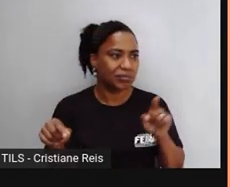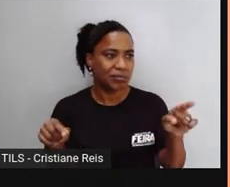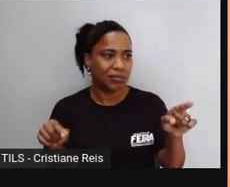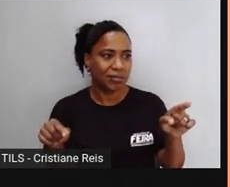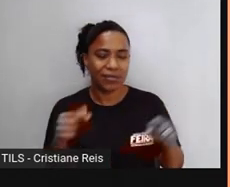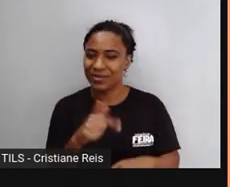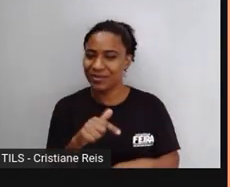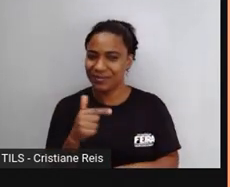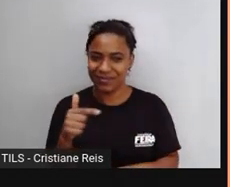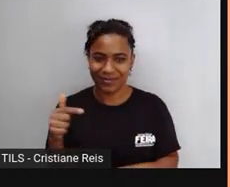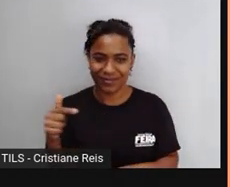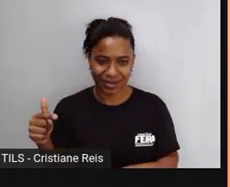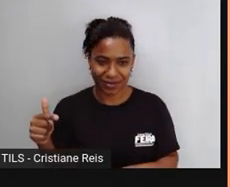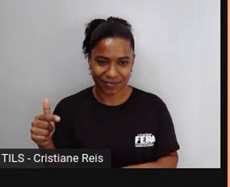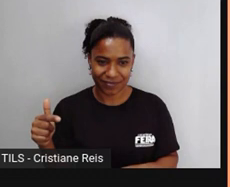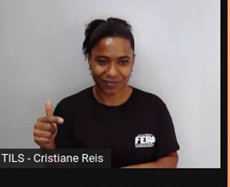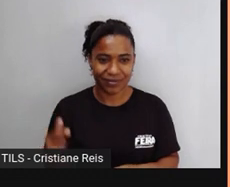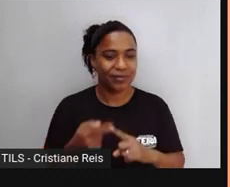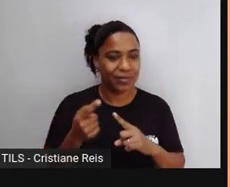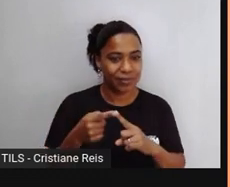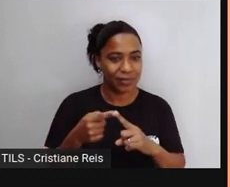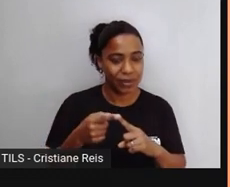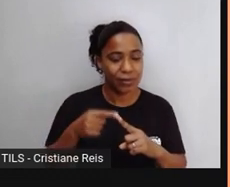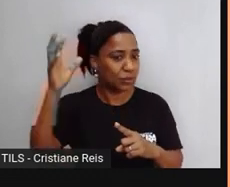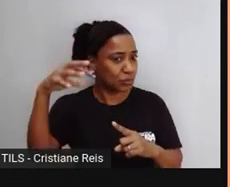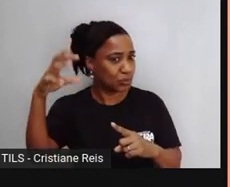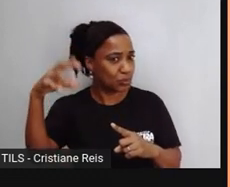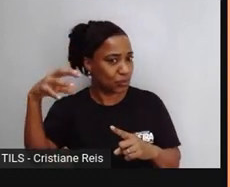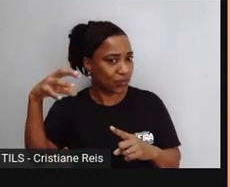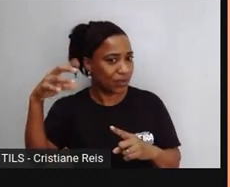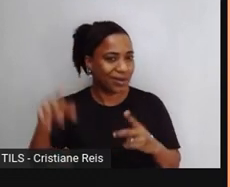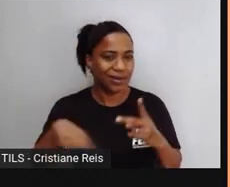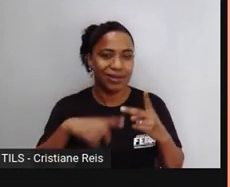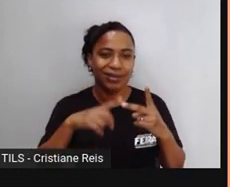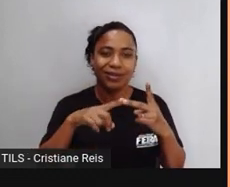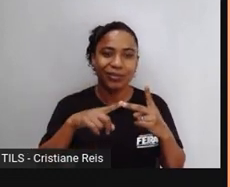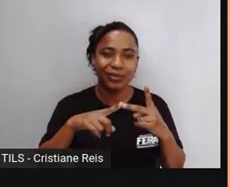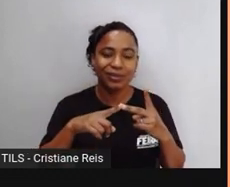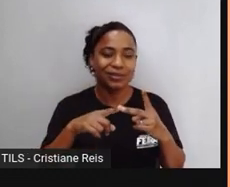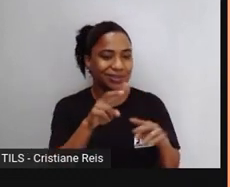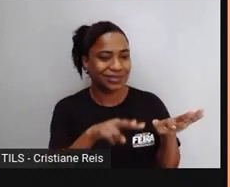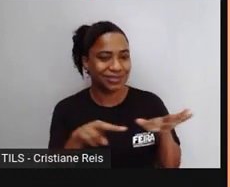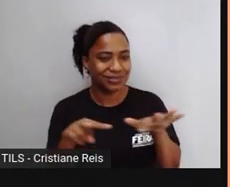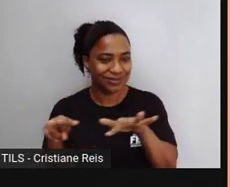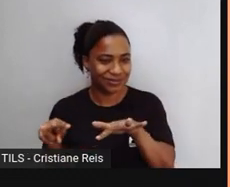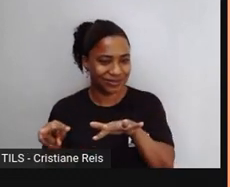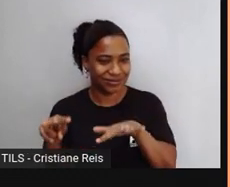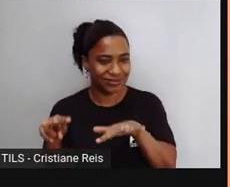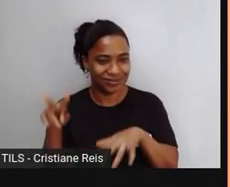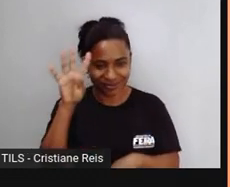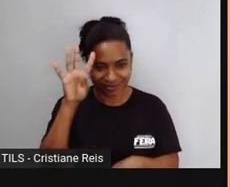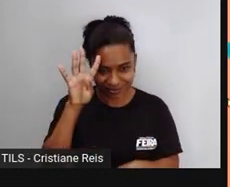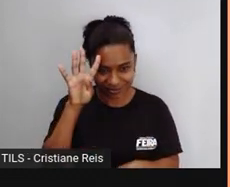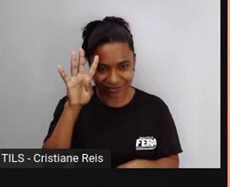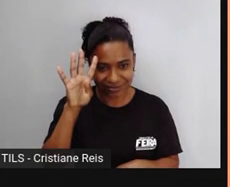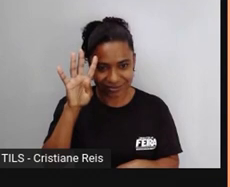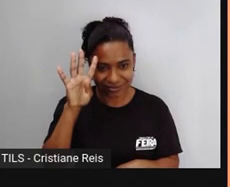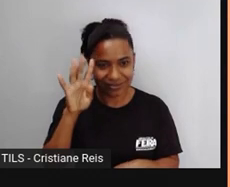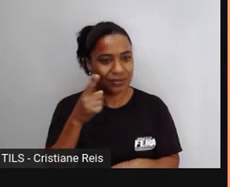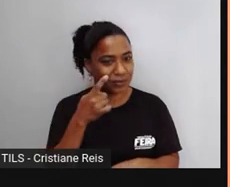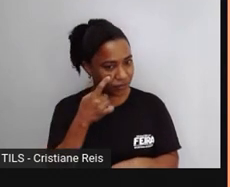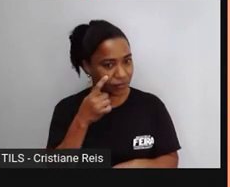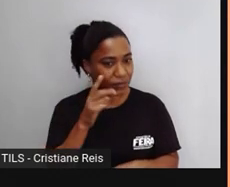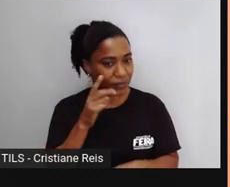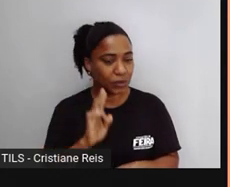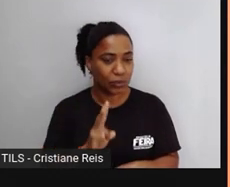refiro a um fenômeno da natureza e no segundo caso, a um dia da semana. Ok? Let's go. Temos também o